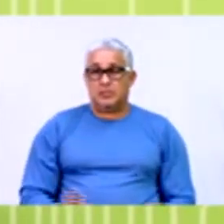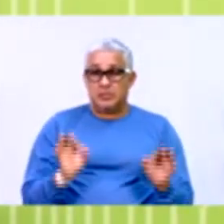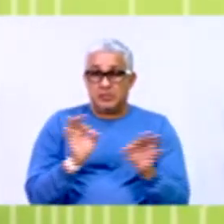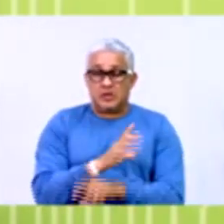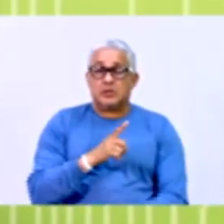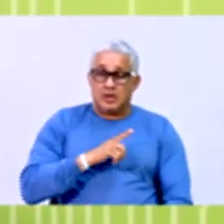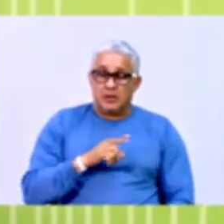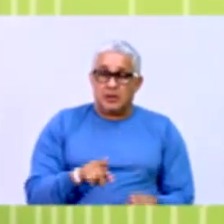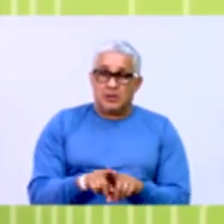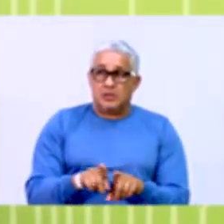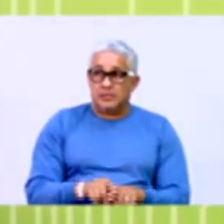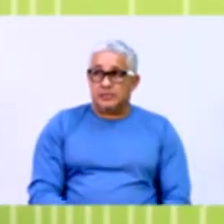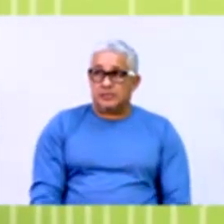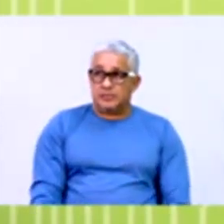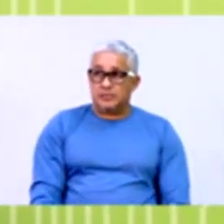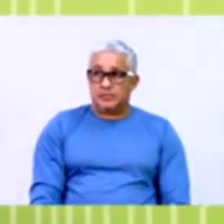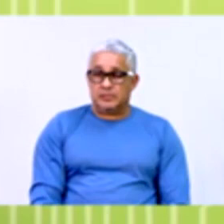há